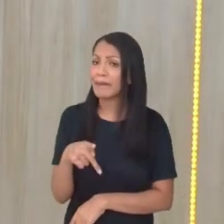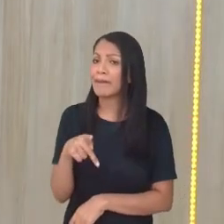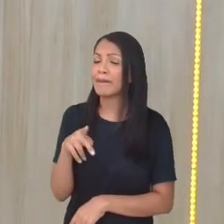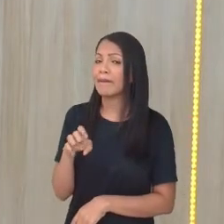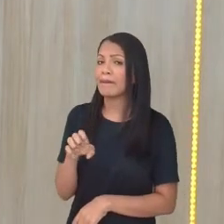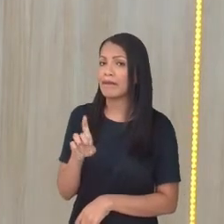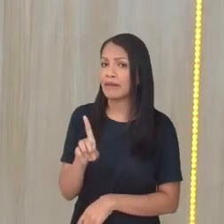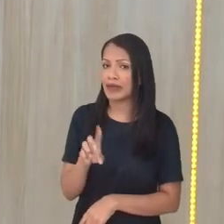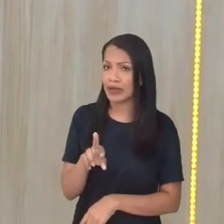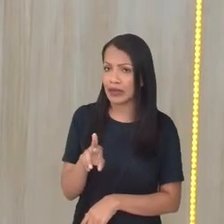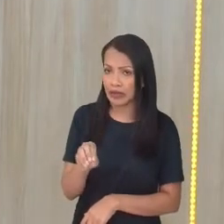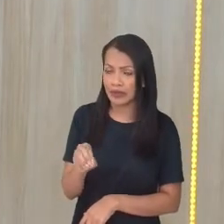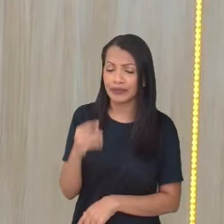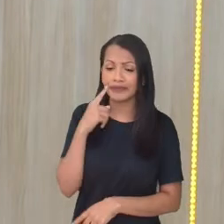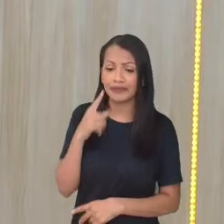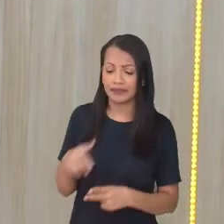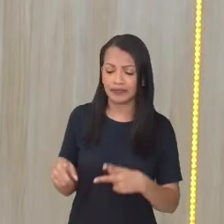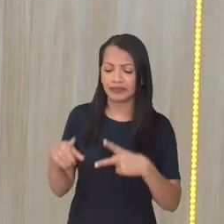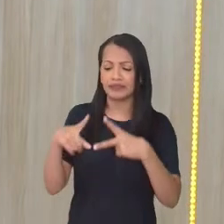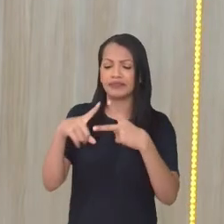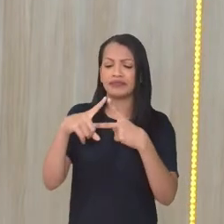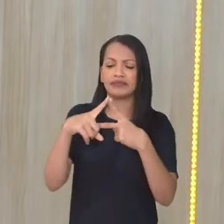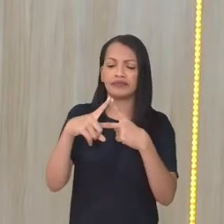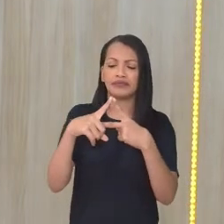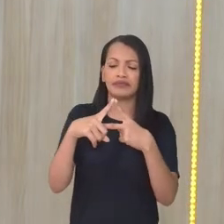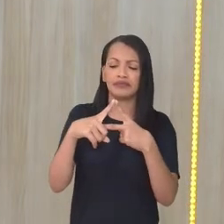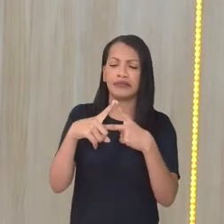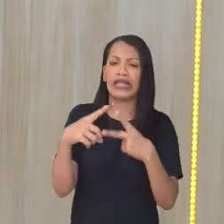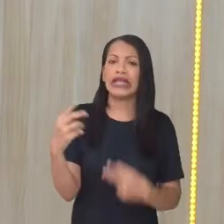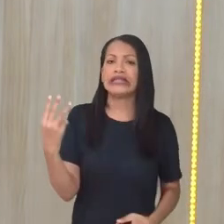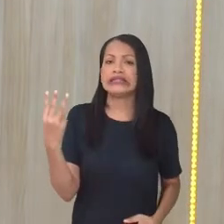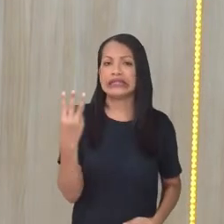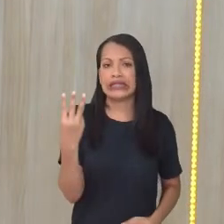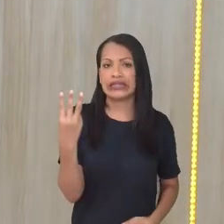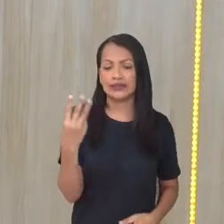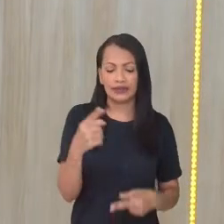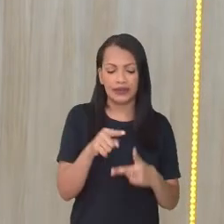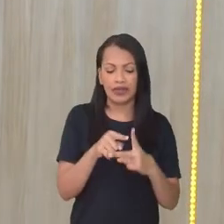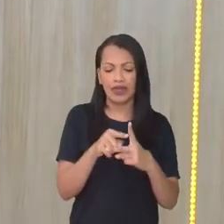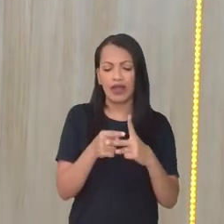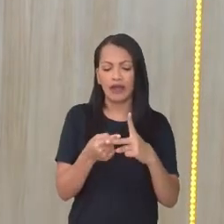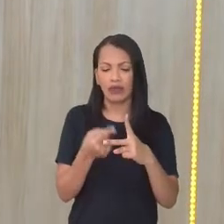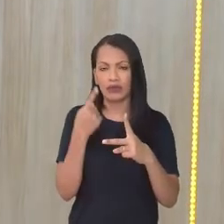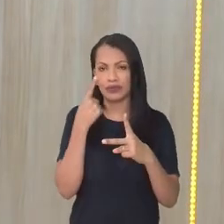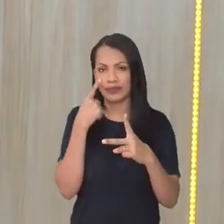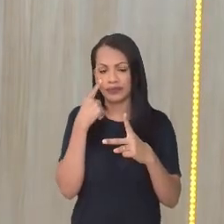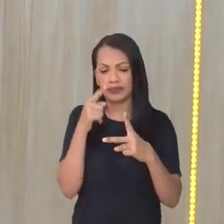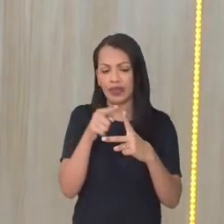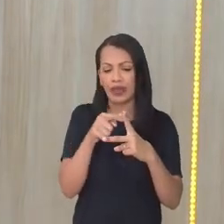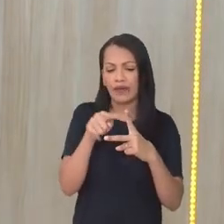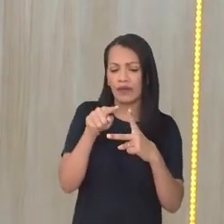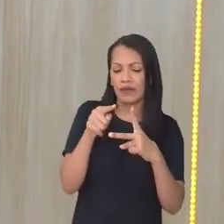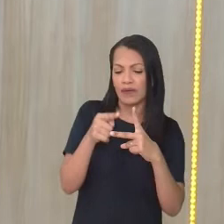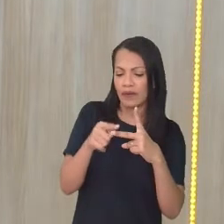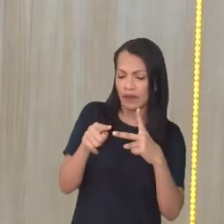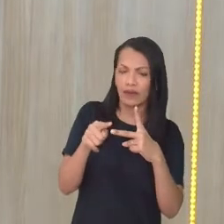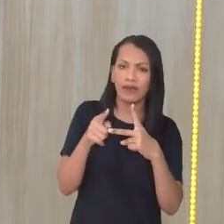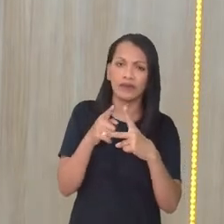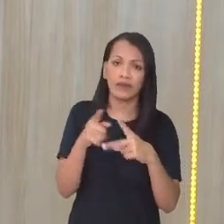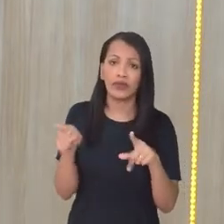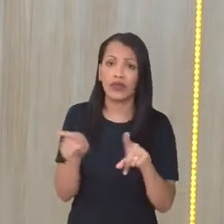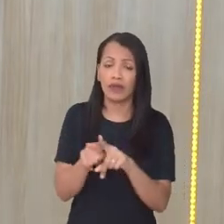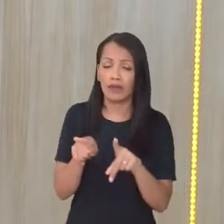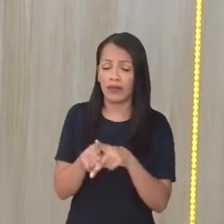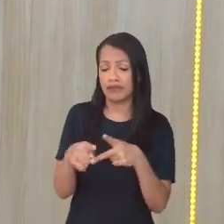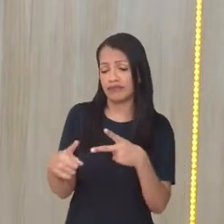Três. Três o quê? Ângulos. 1, 2, 3. Mas também tem 3